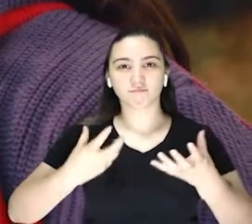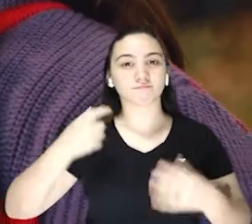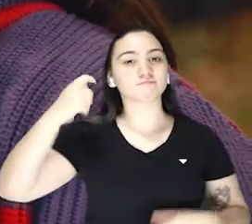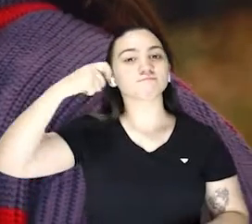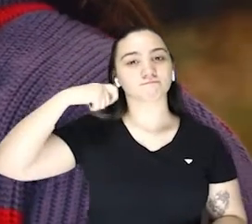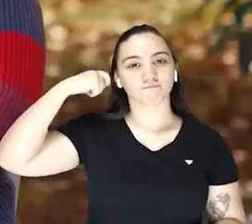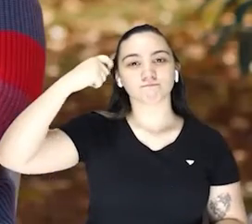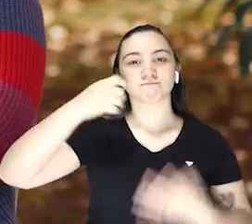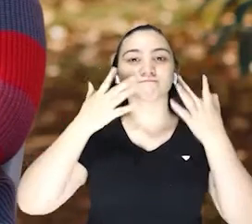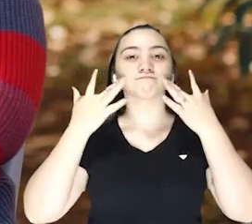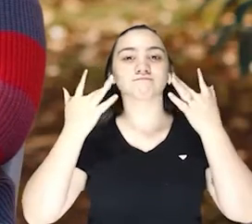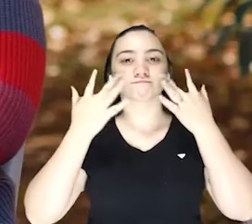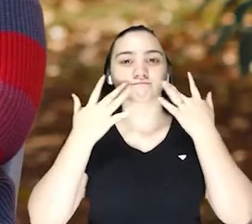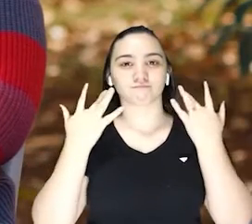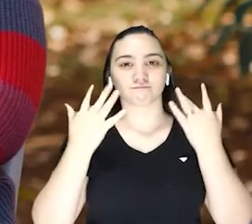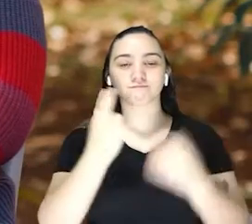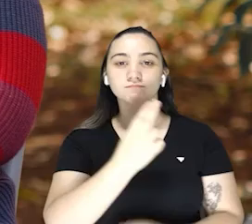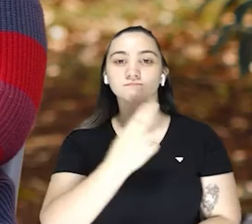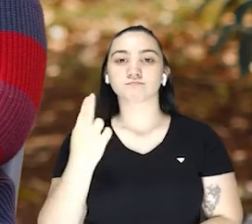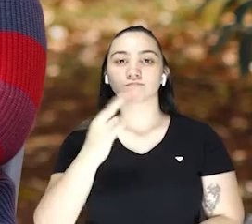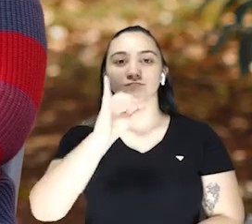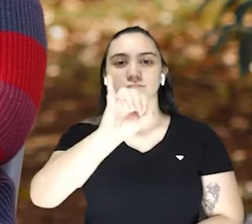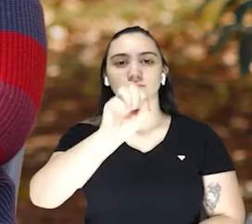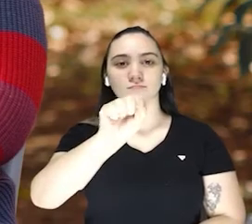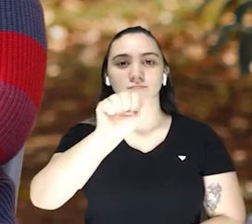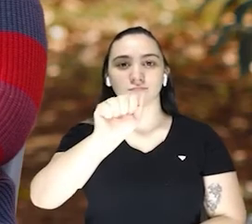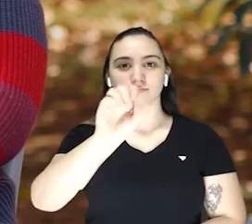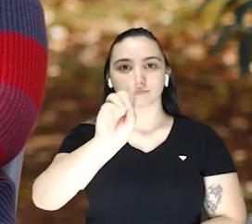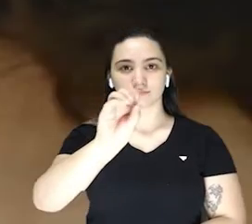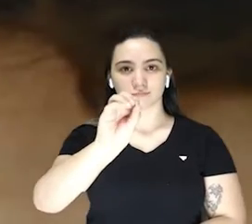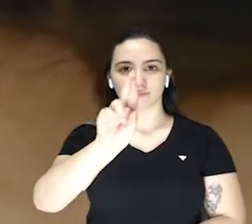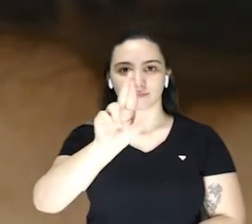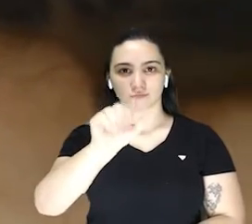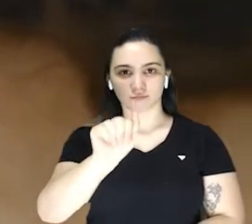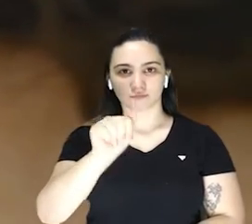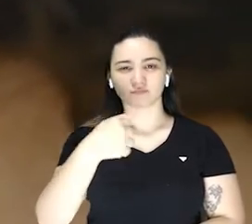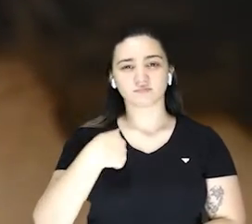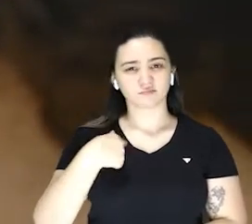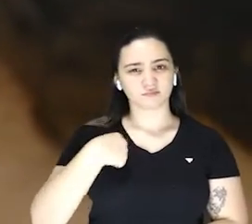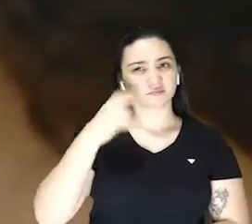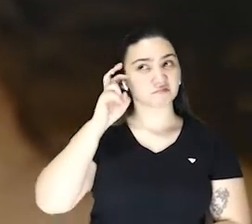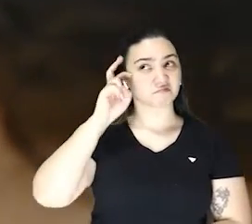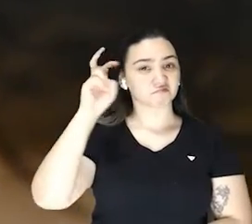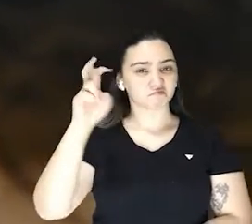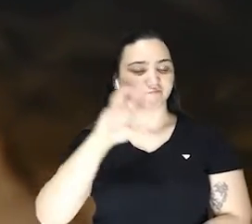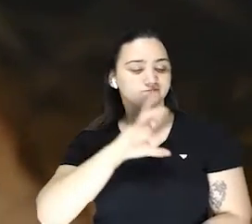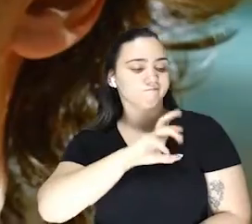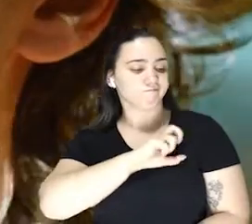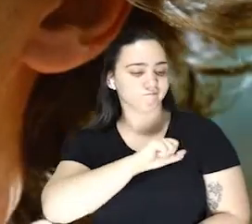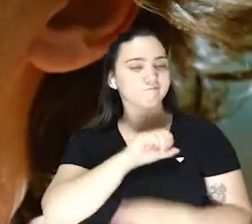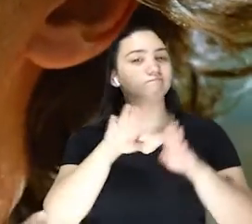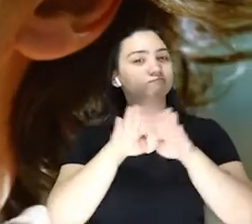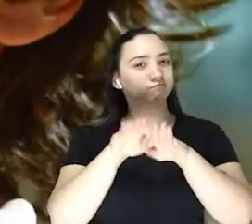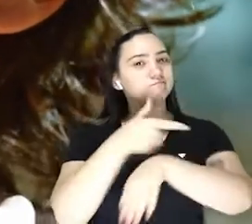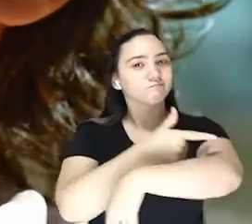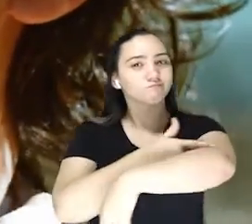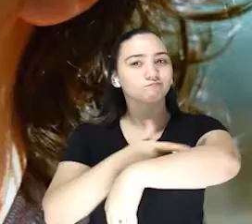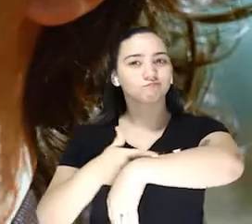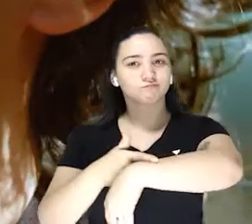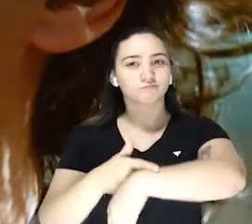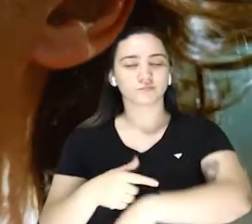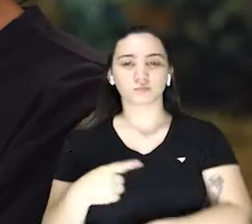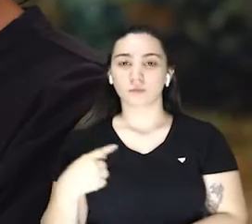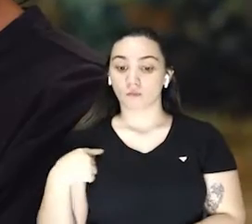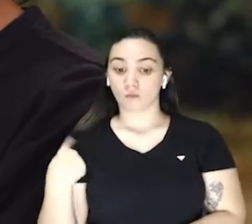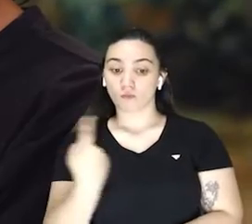Cássia Aclis, Isadora Nemir Afonso Lomba. Sou muito inteligente, amorosa e educada.